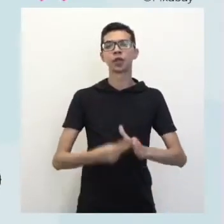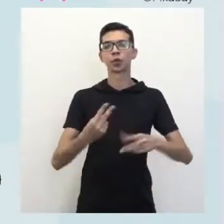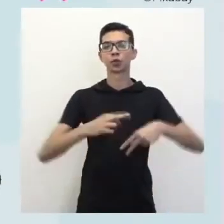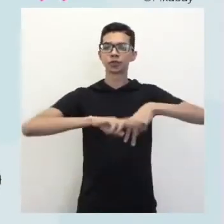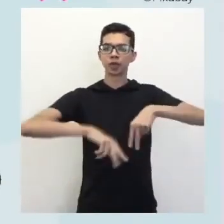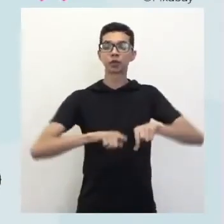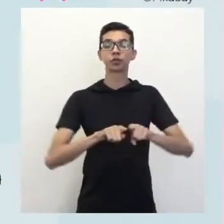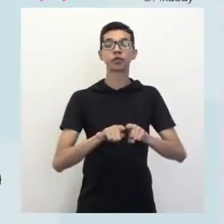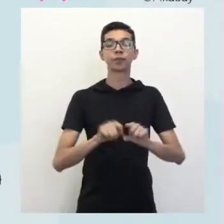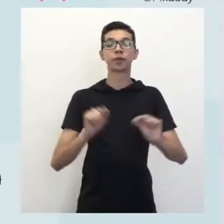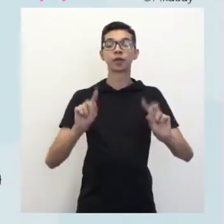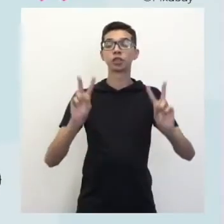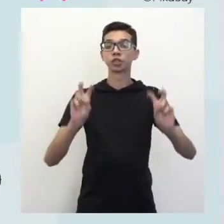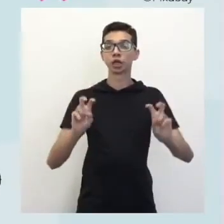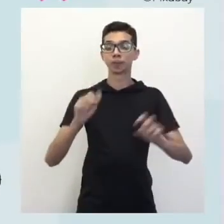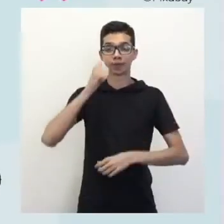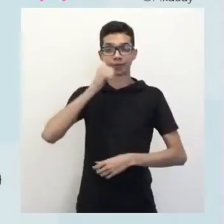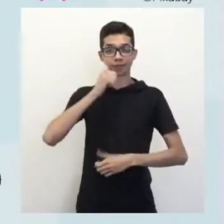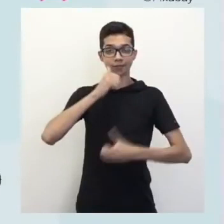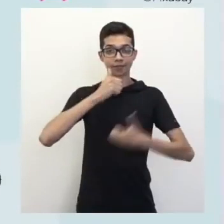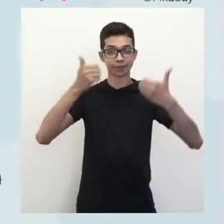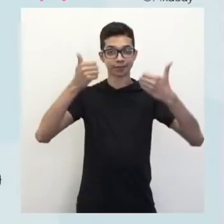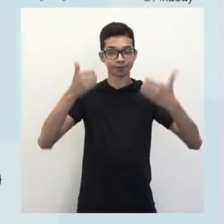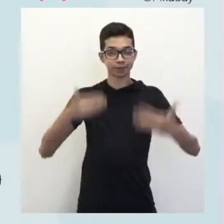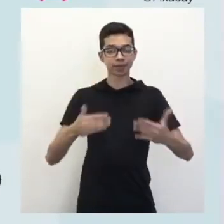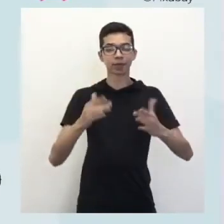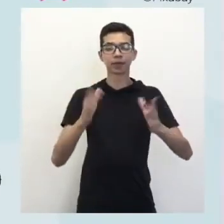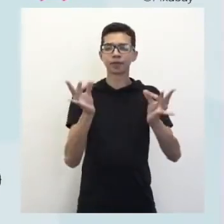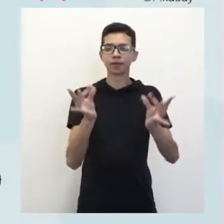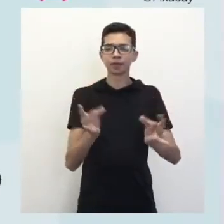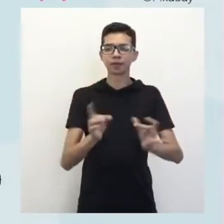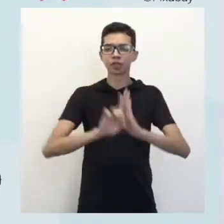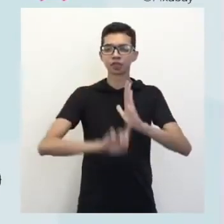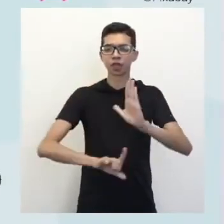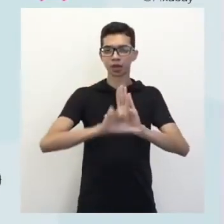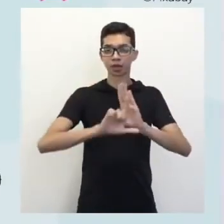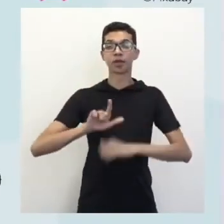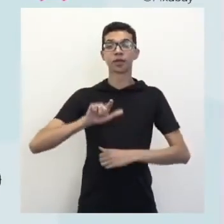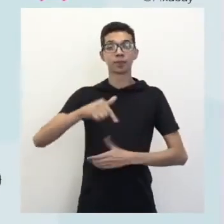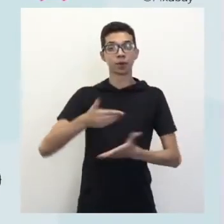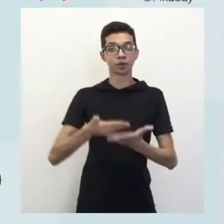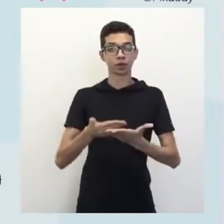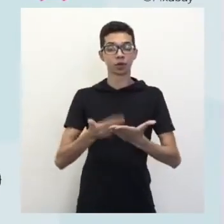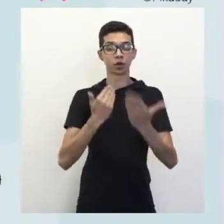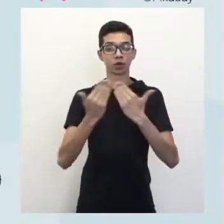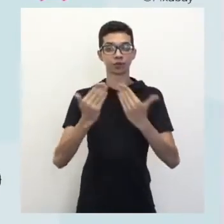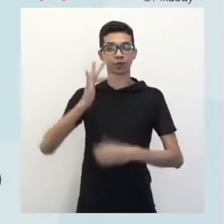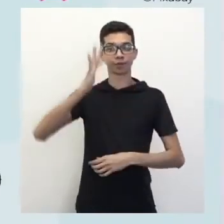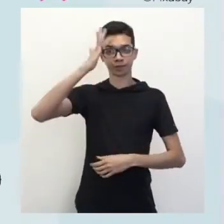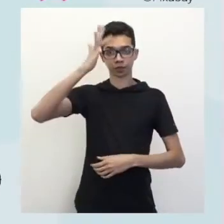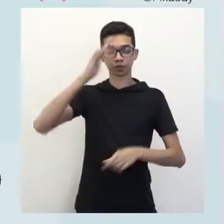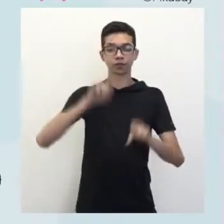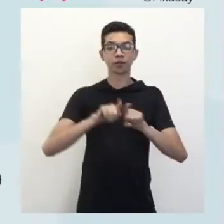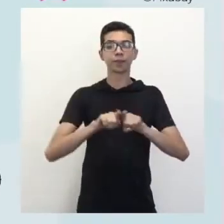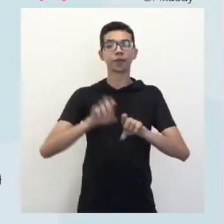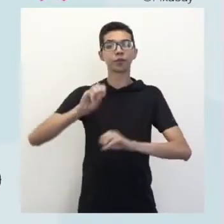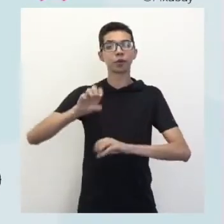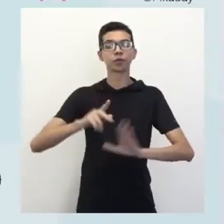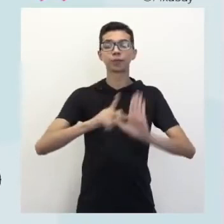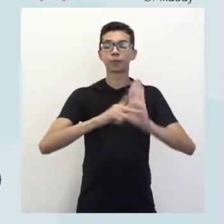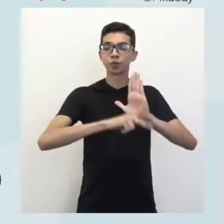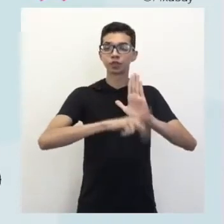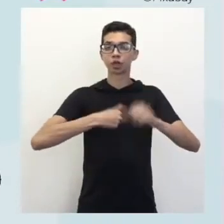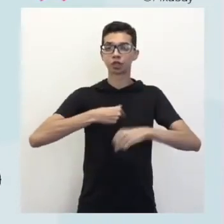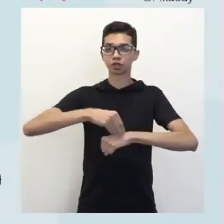leis. Na próxima aula com a professora Maria Fernanda, conversaremos sobre filosofia e educação e eu deixei como sugestão de projeto para vocês